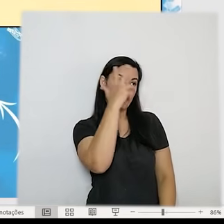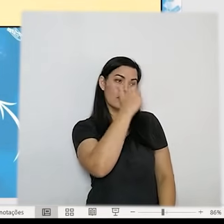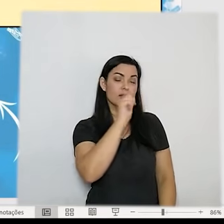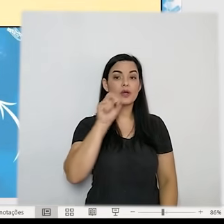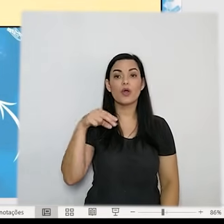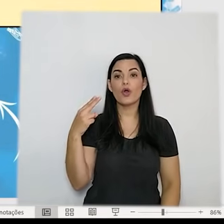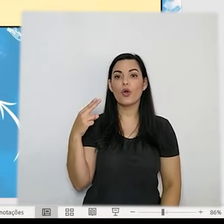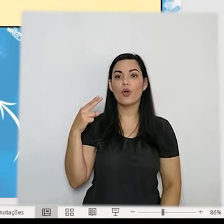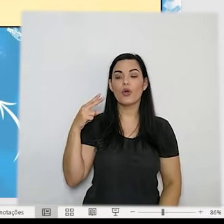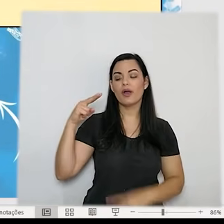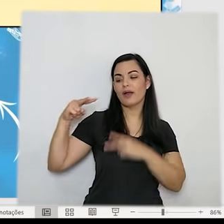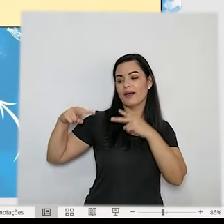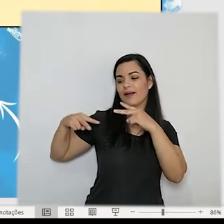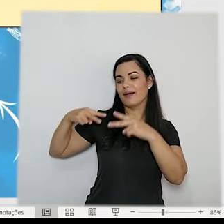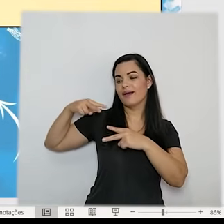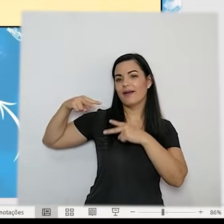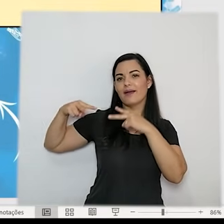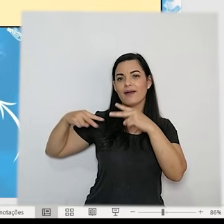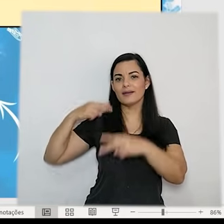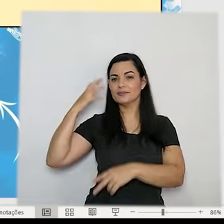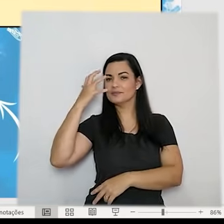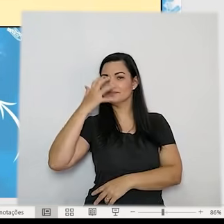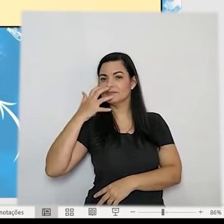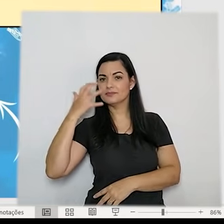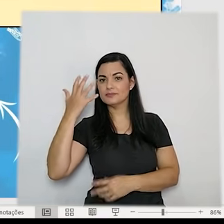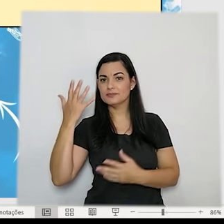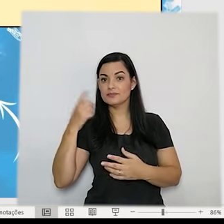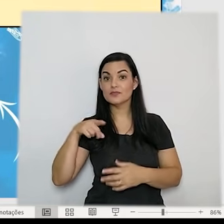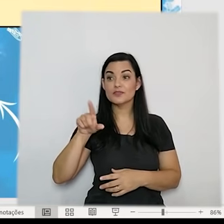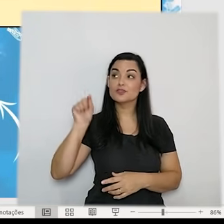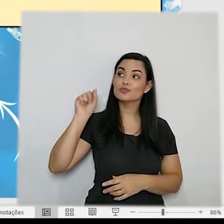Qual vocês vão apostar aqui?